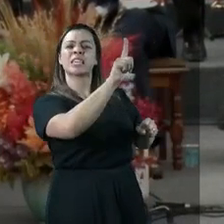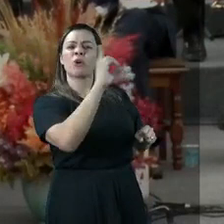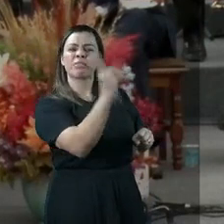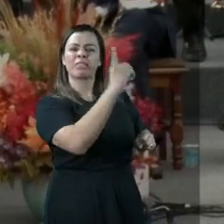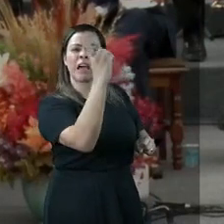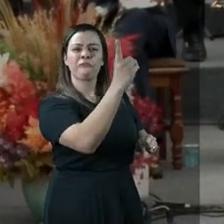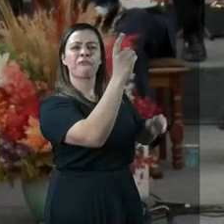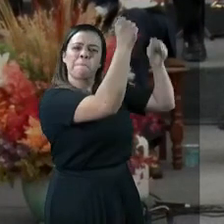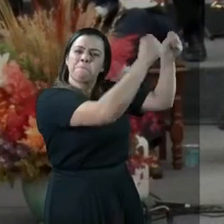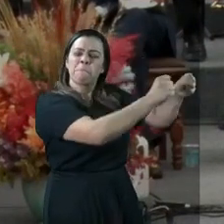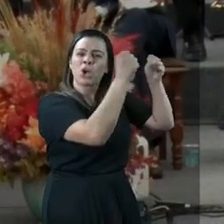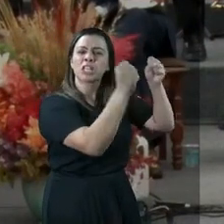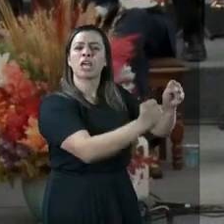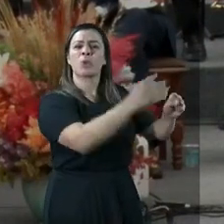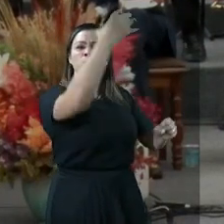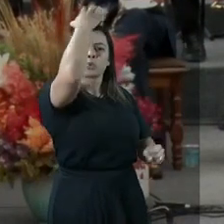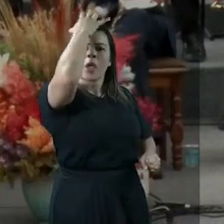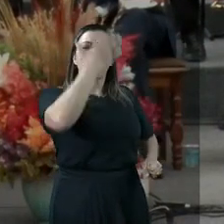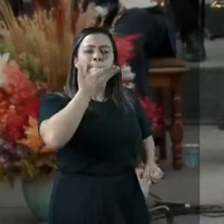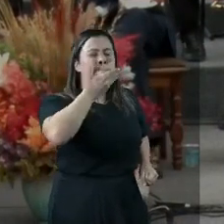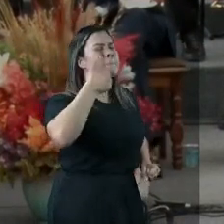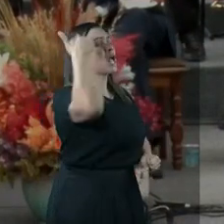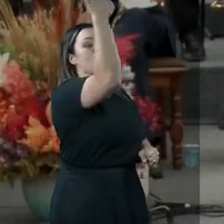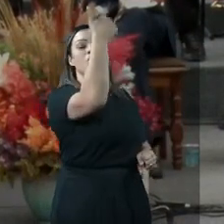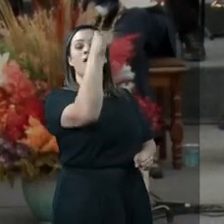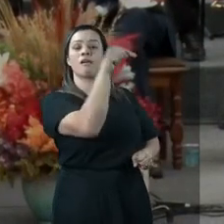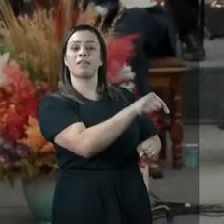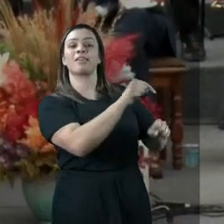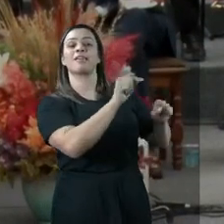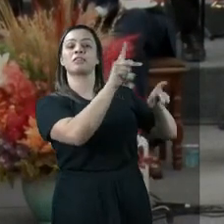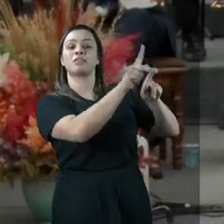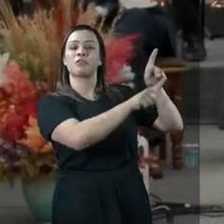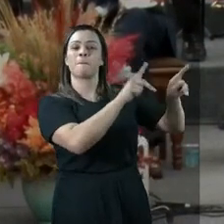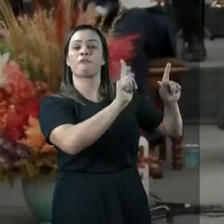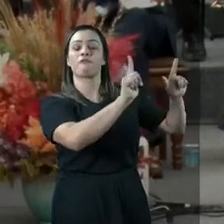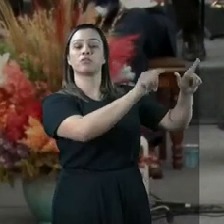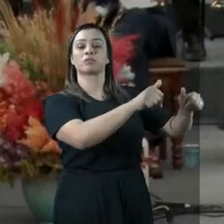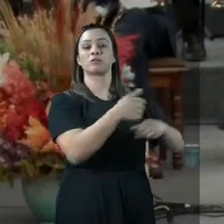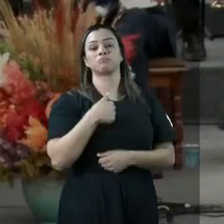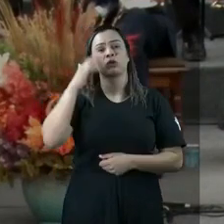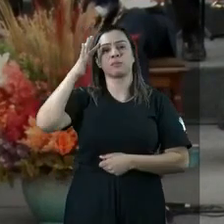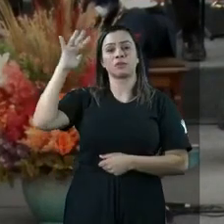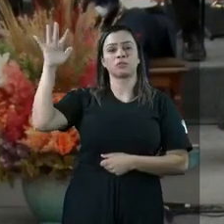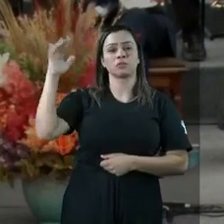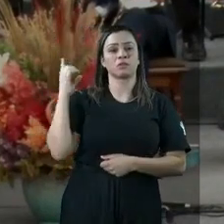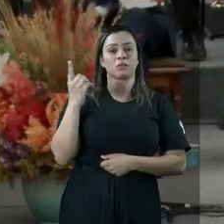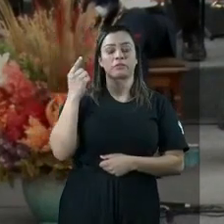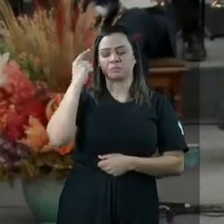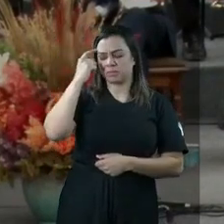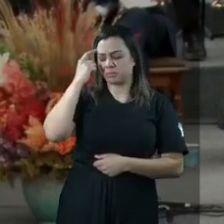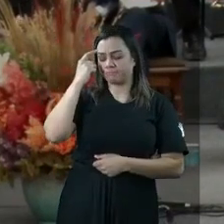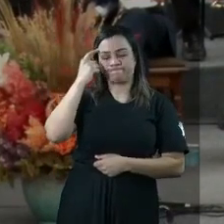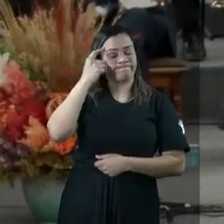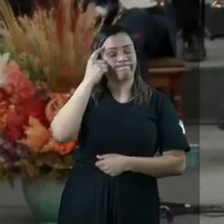Davi, o maior rei que Israel já teve. Eu imagino Davi dizendo, pastor Flávio Pena, você esqueceu da